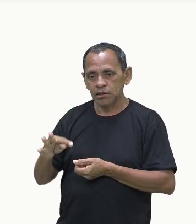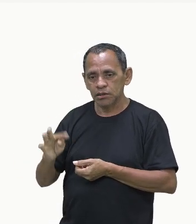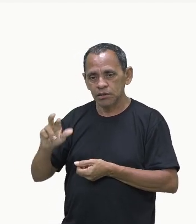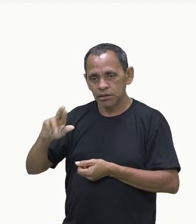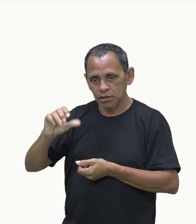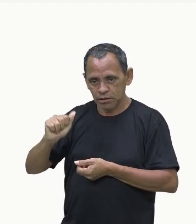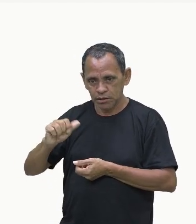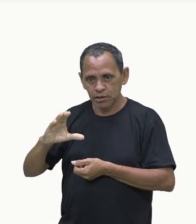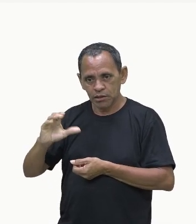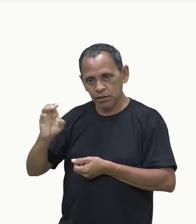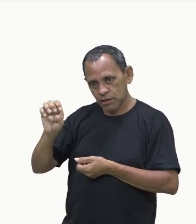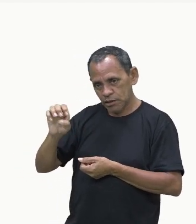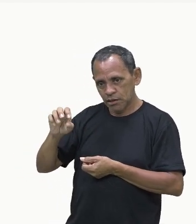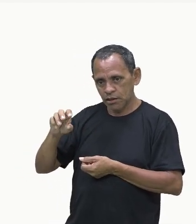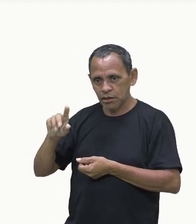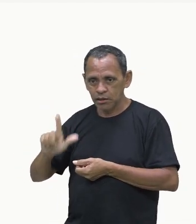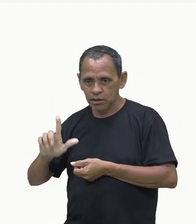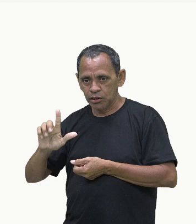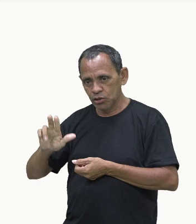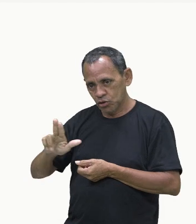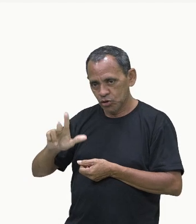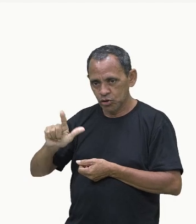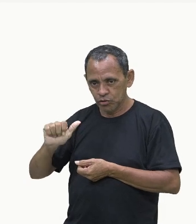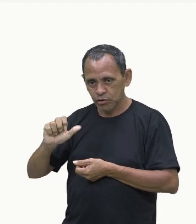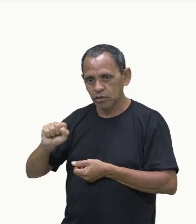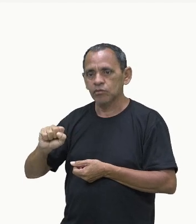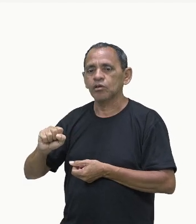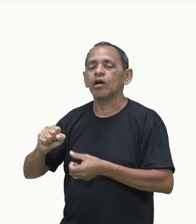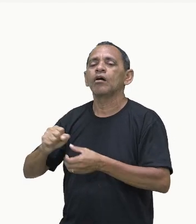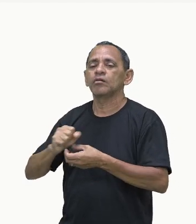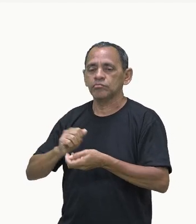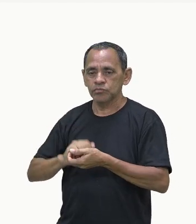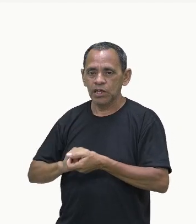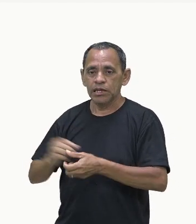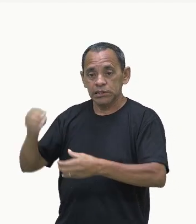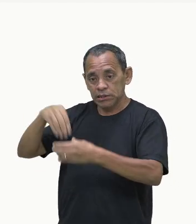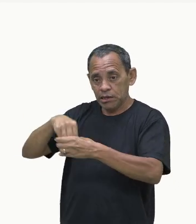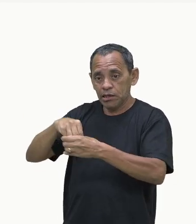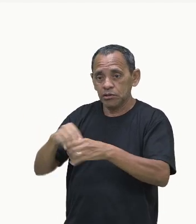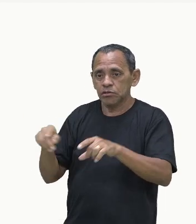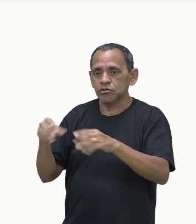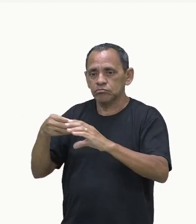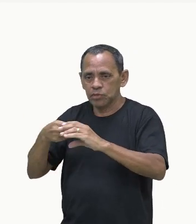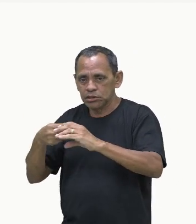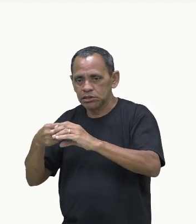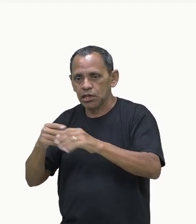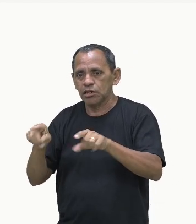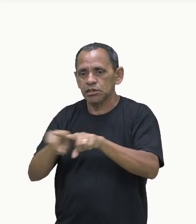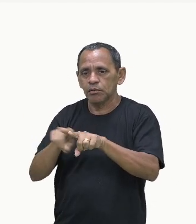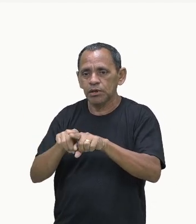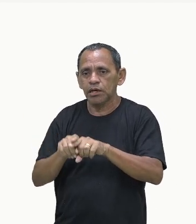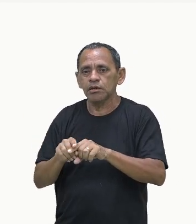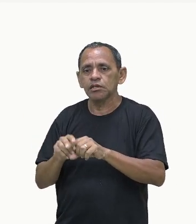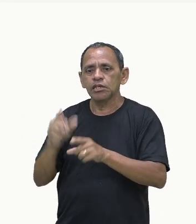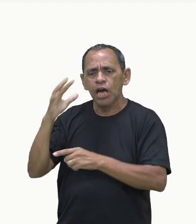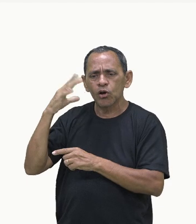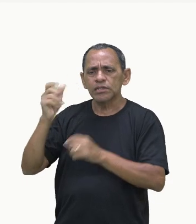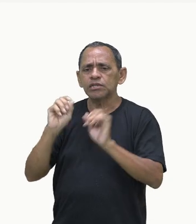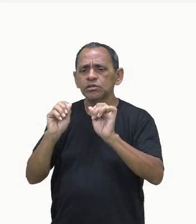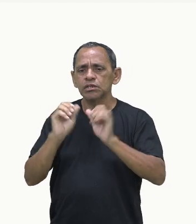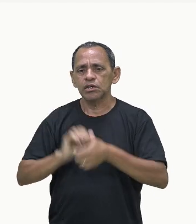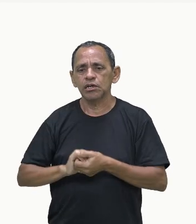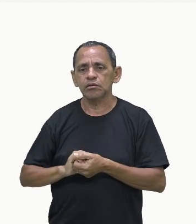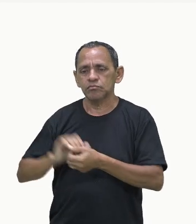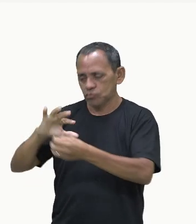de sinais químicos e interação com outras células, e assim acontece que na membrana